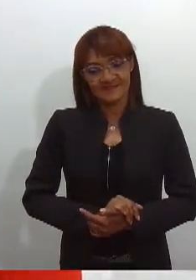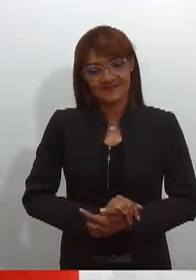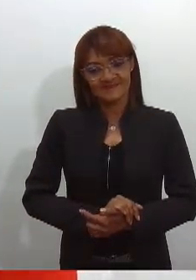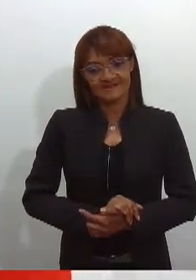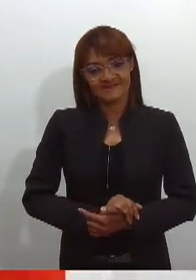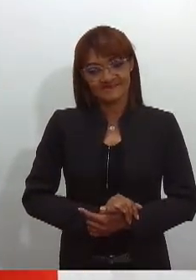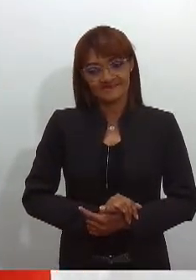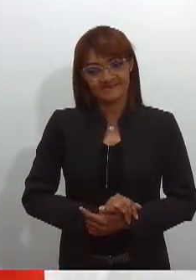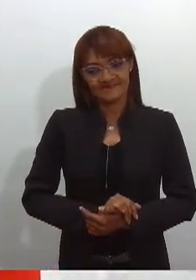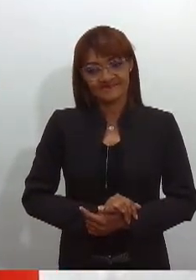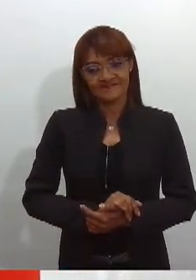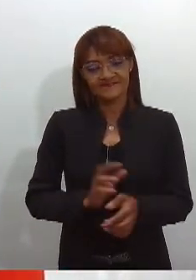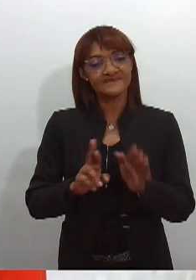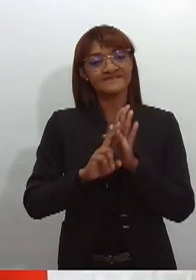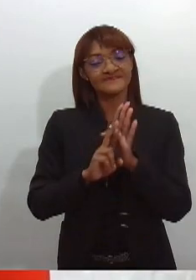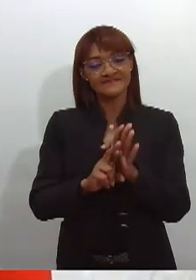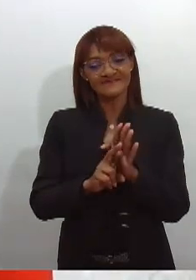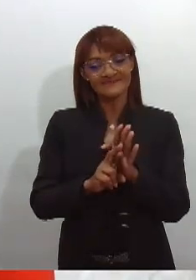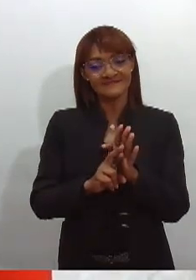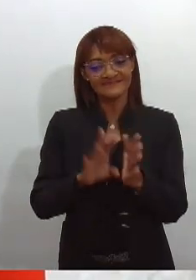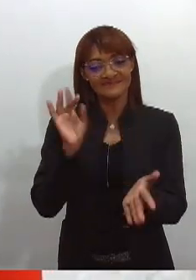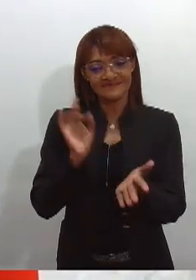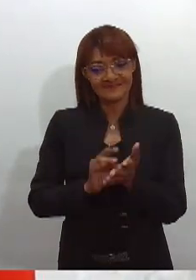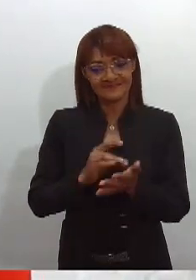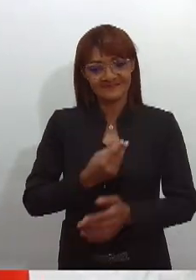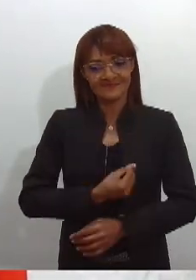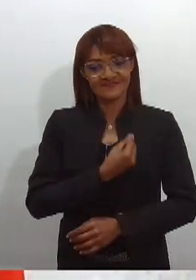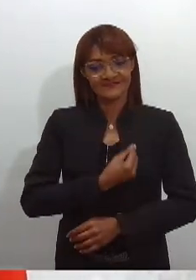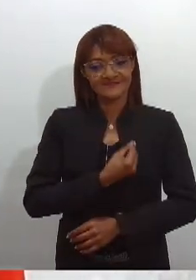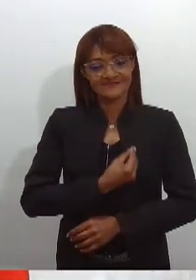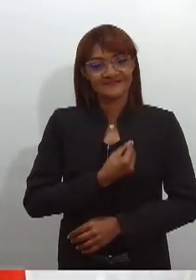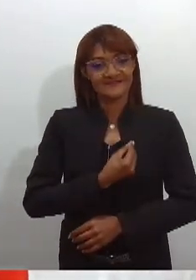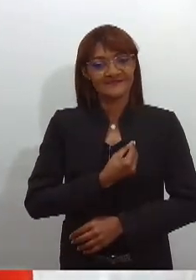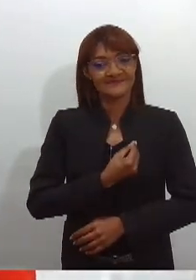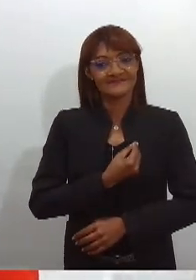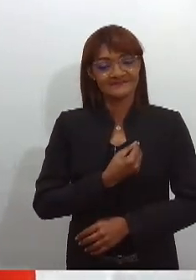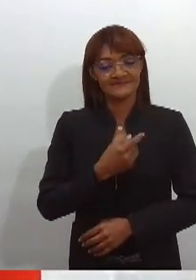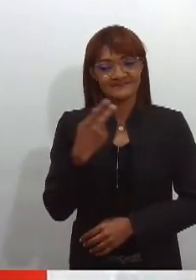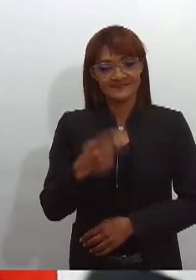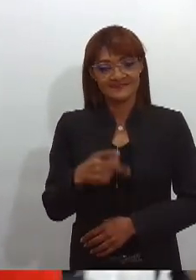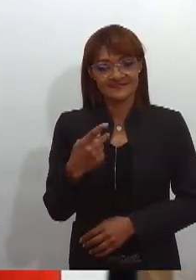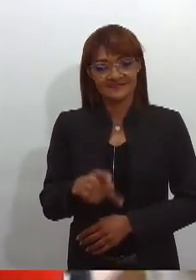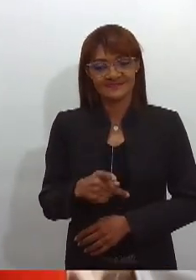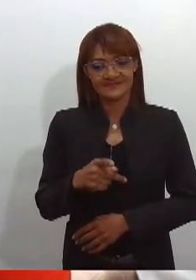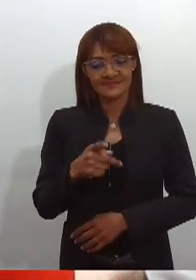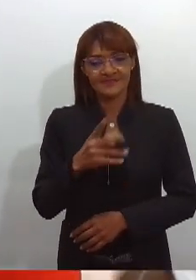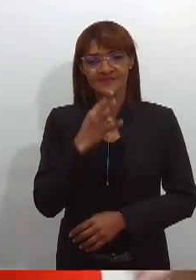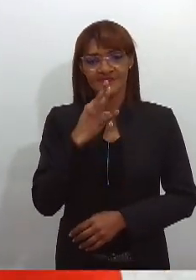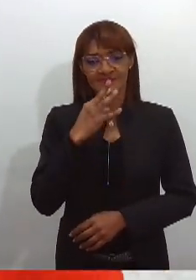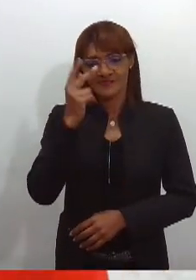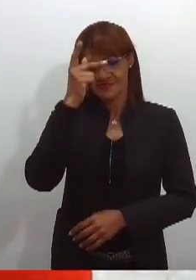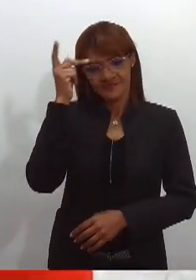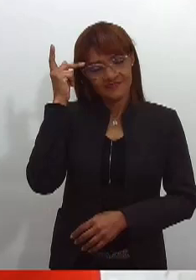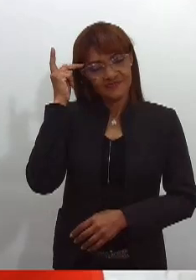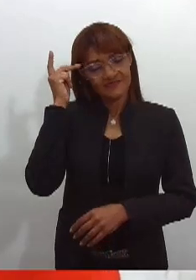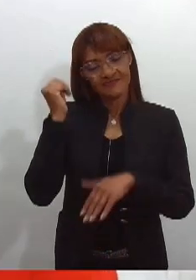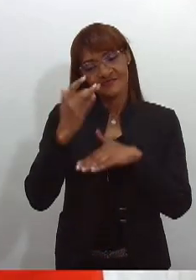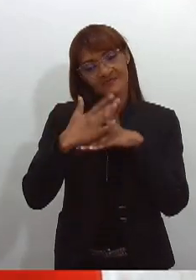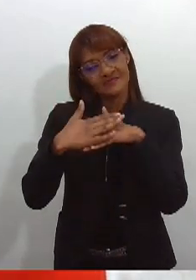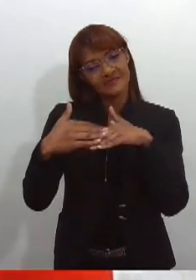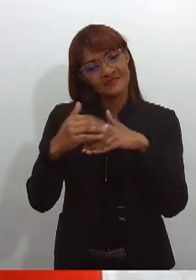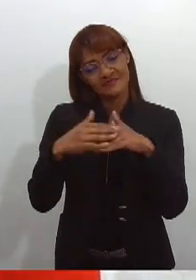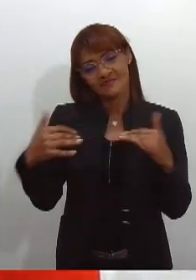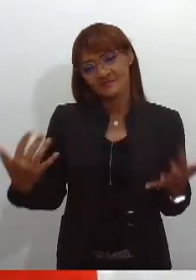Representa a confirmação, né, de uma vida que eu tenho construído aqui com pessoas muito carinhosas e maravilhosas mesmo,